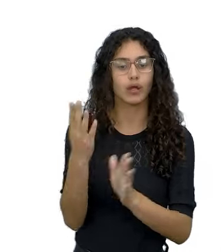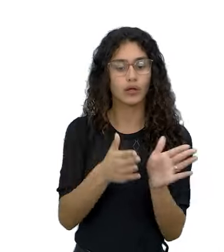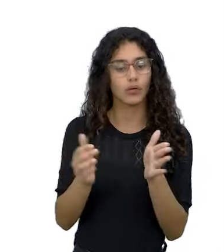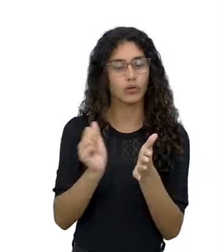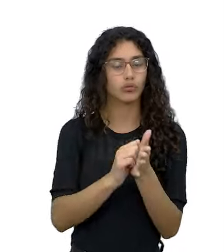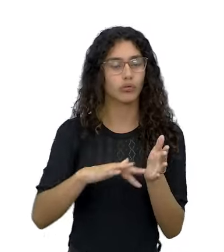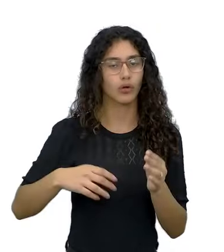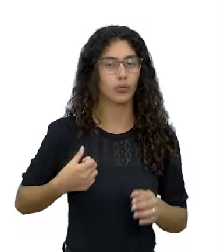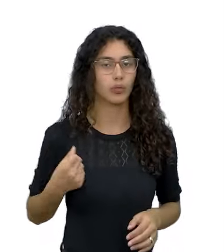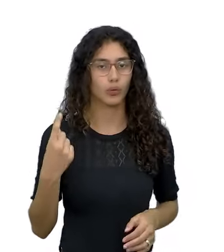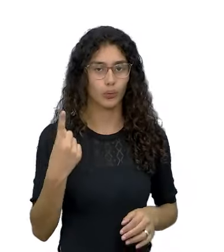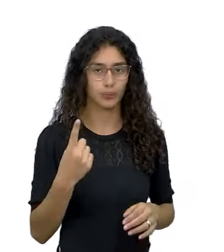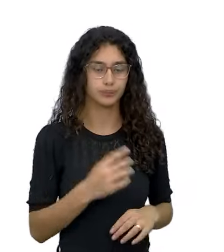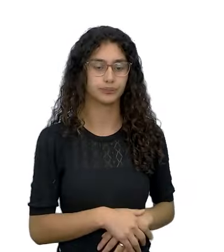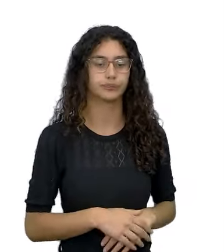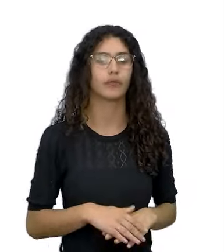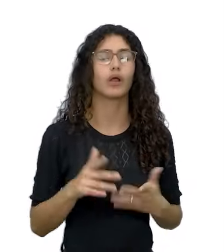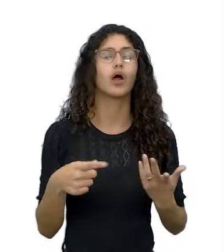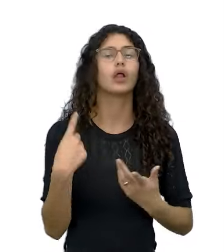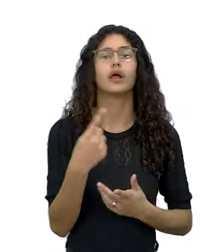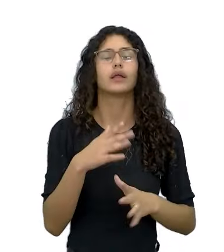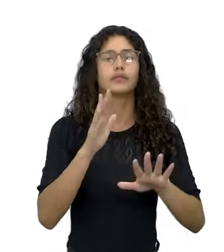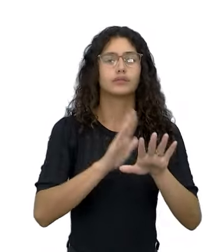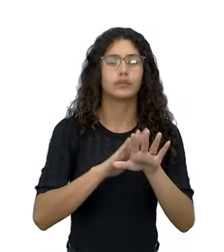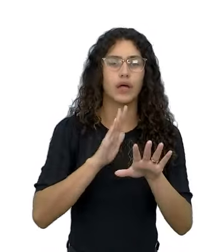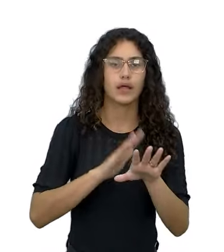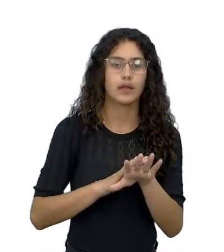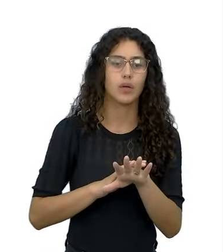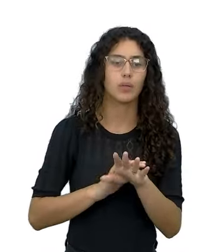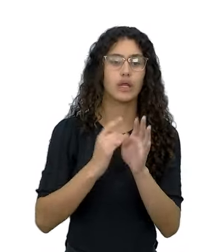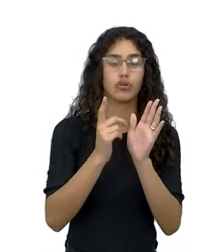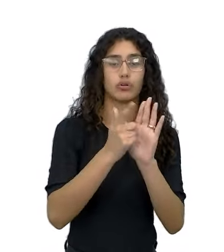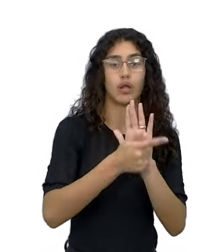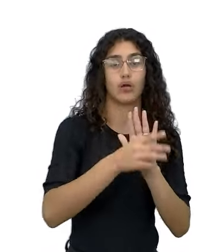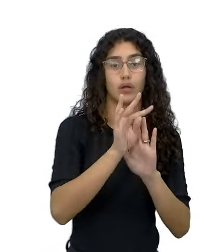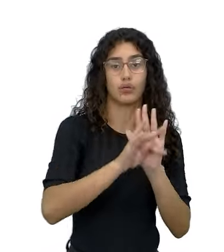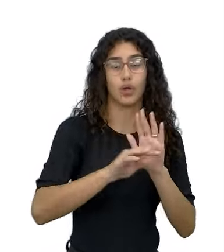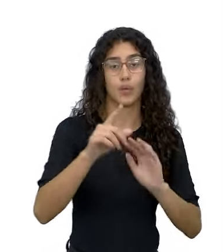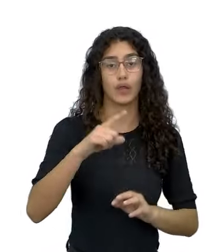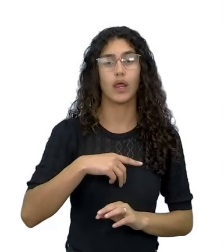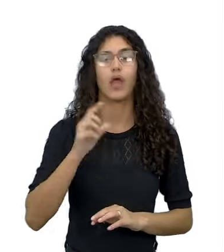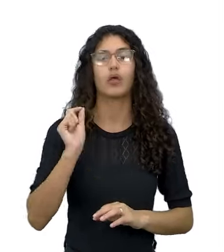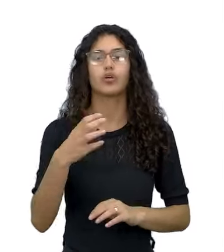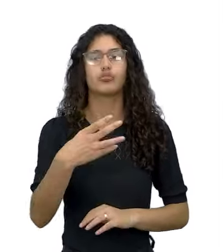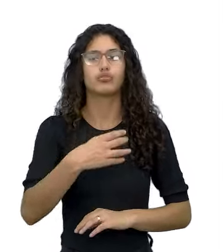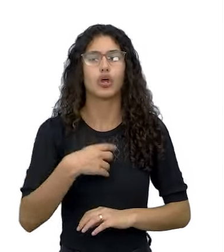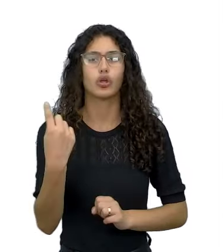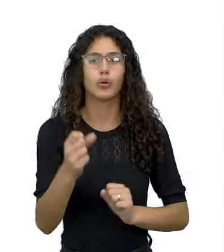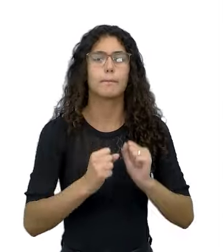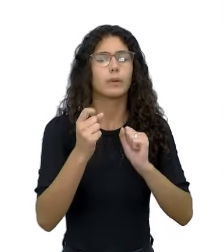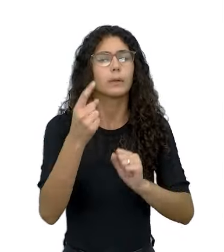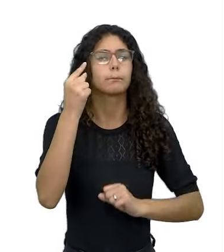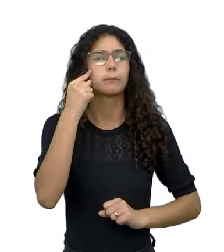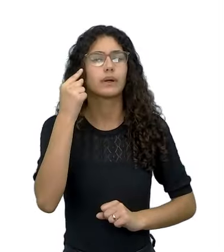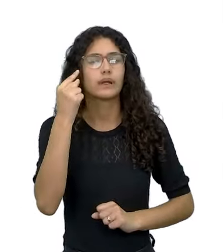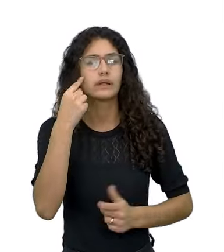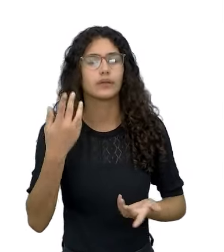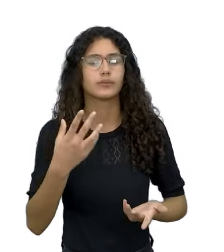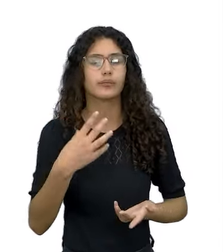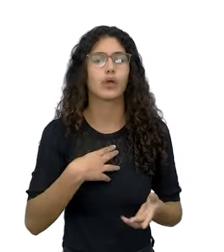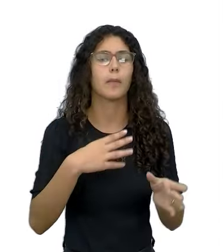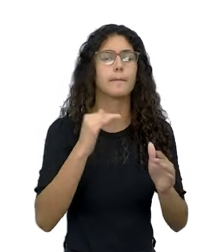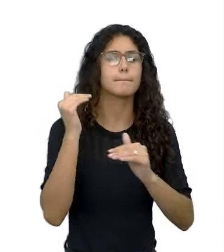sequência de atividades 1. Tá? Então, quando a gente trabalha aí esses gêneros textuais, de que maneira a gente pode pensar, então,